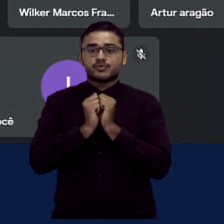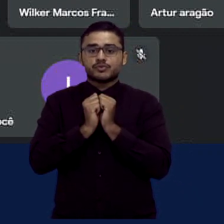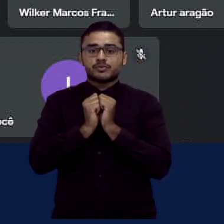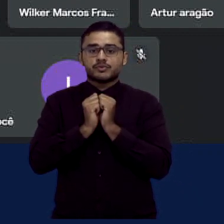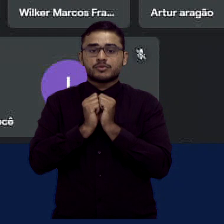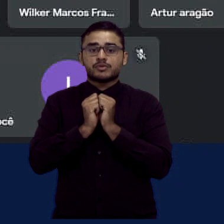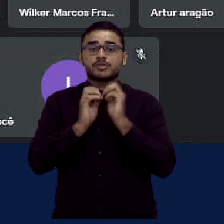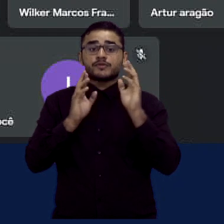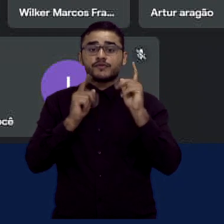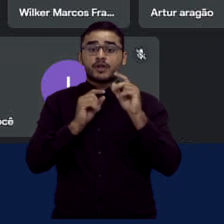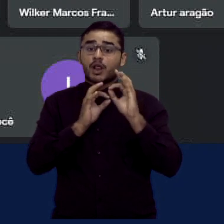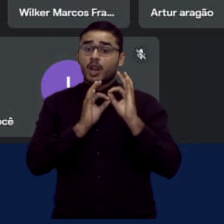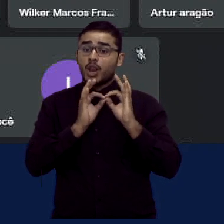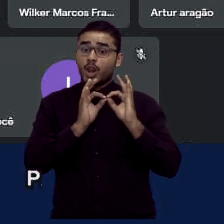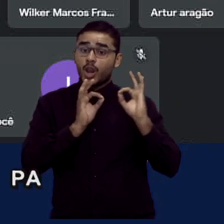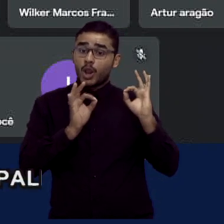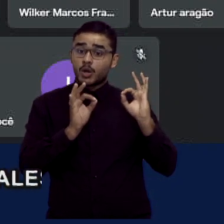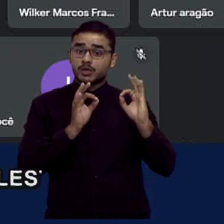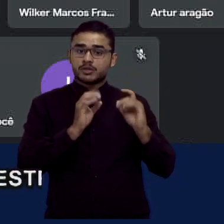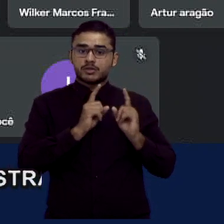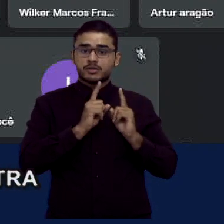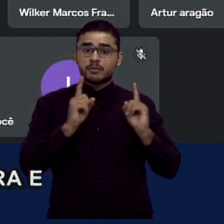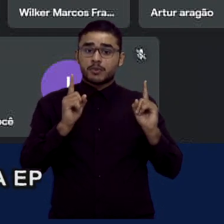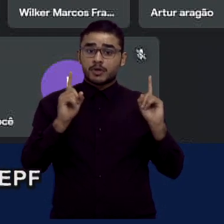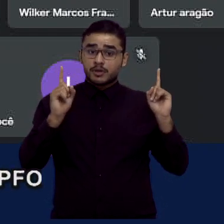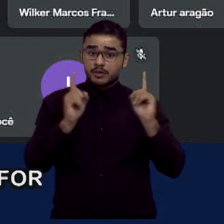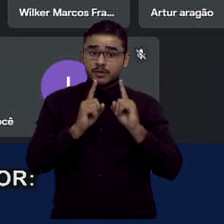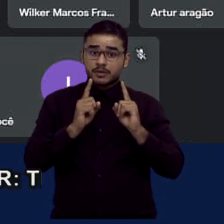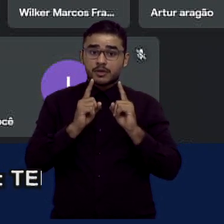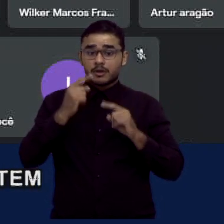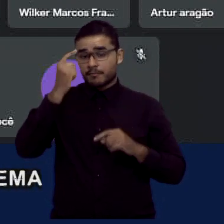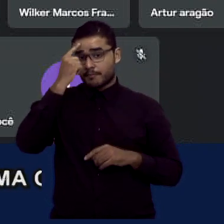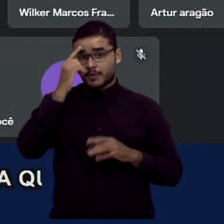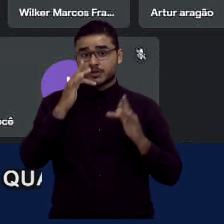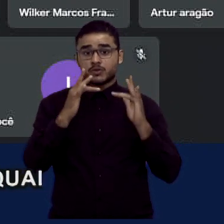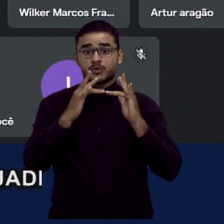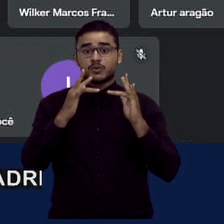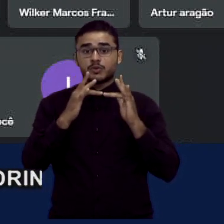do espaço, mas o quadro pequeno me dá... E